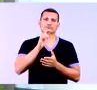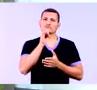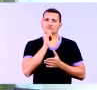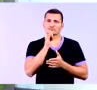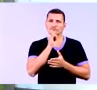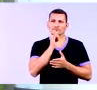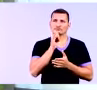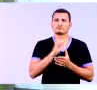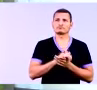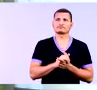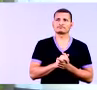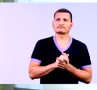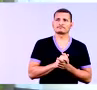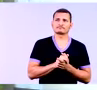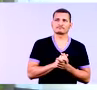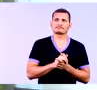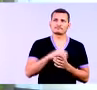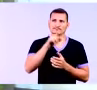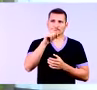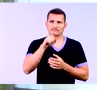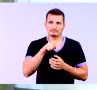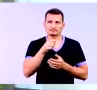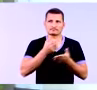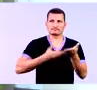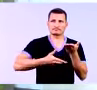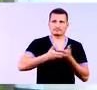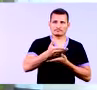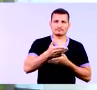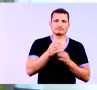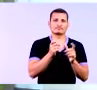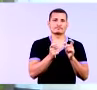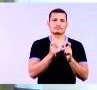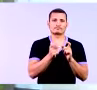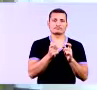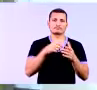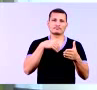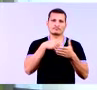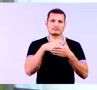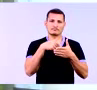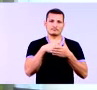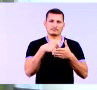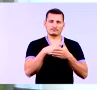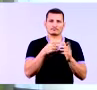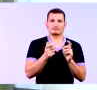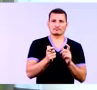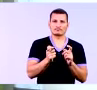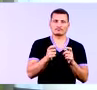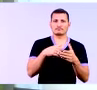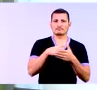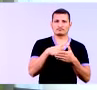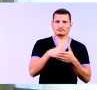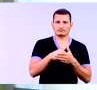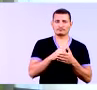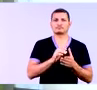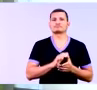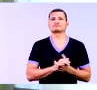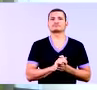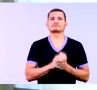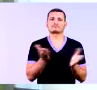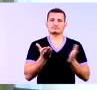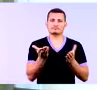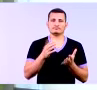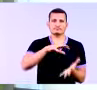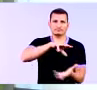disso é a interação nos jogos de futebol. Agora que nós estamos numa época de Copa do Mundo, no